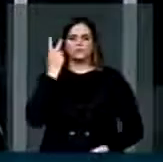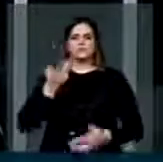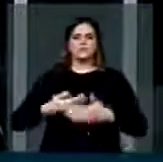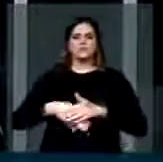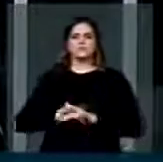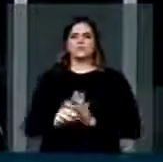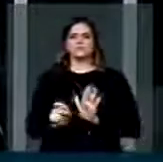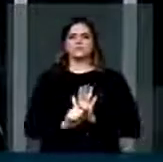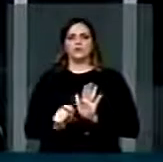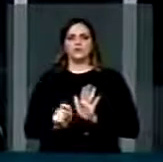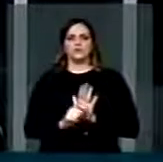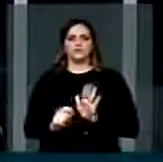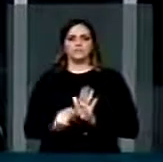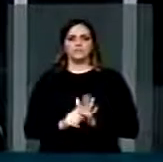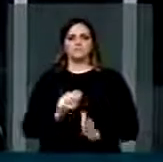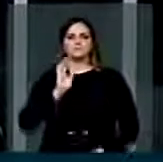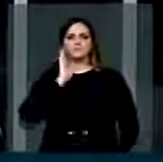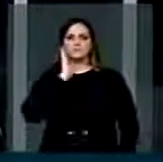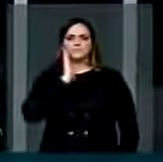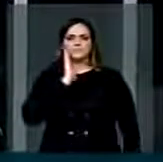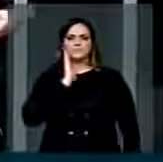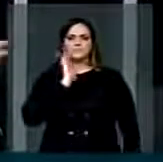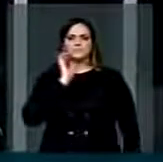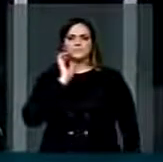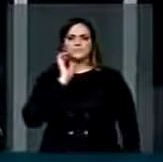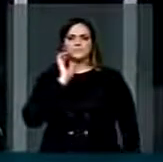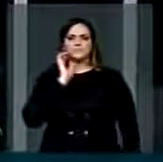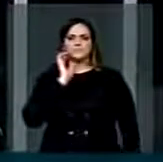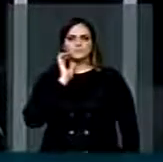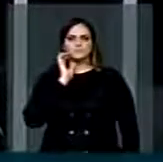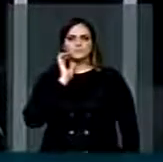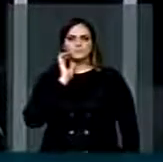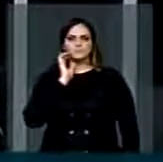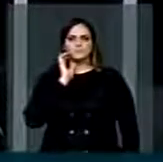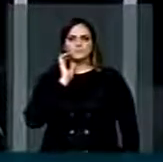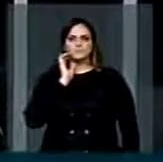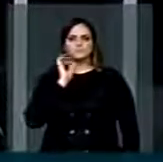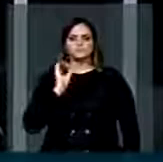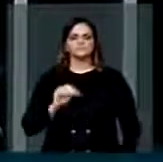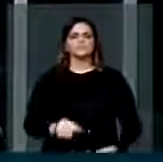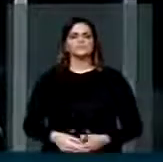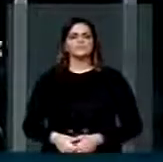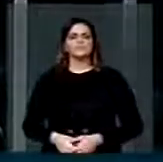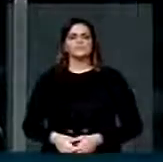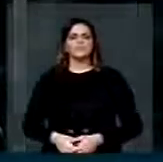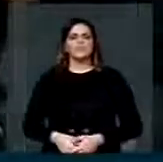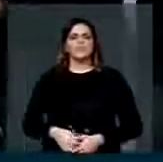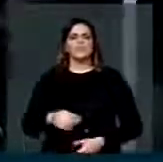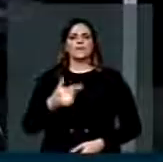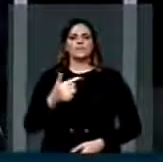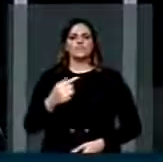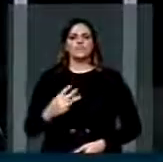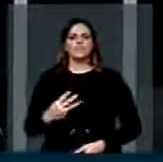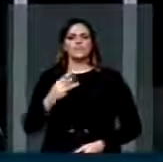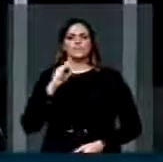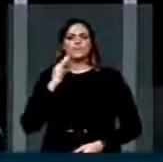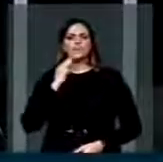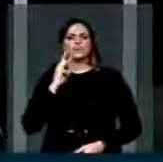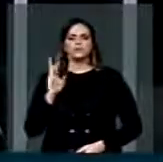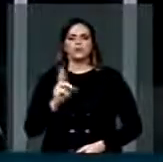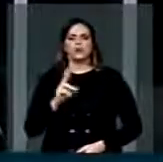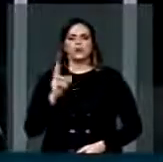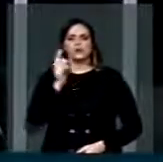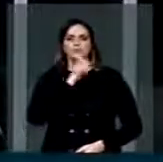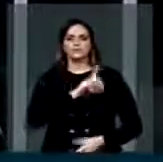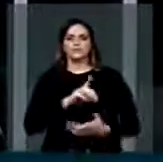são dependentes químicos. E destaque, senhor presidente, desses 23 milhões de reais que